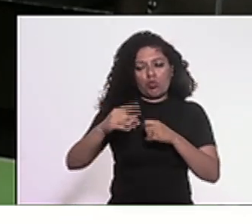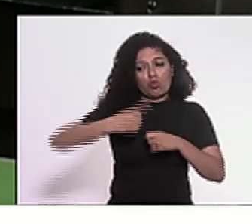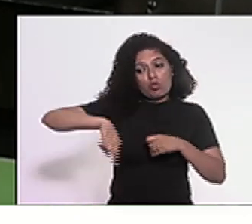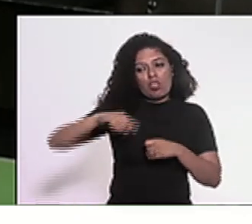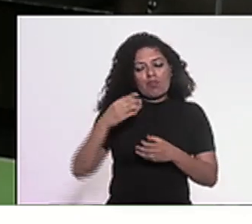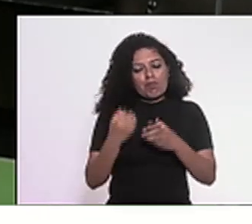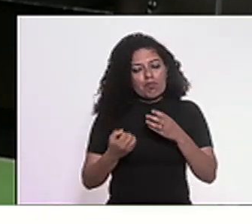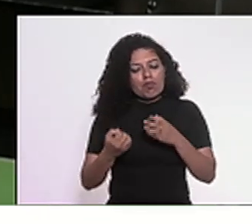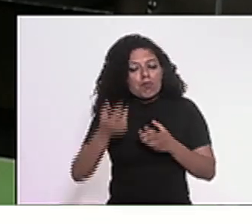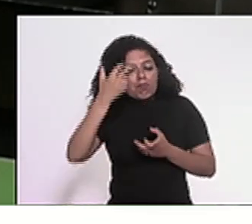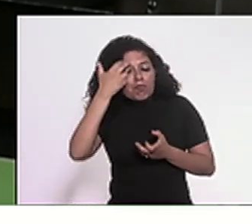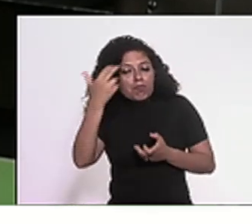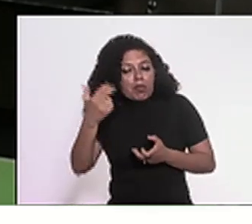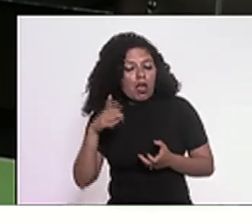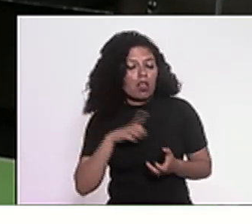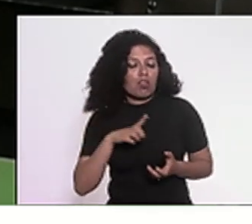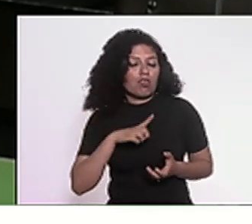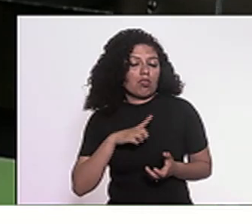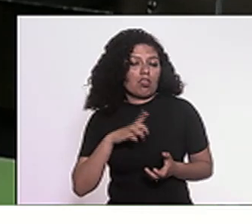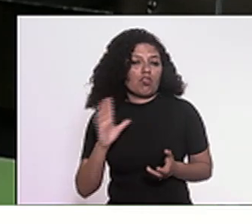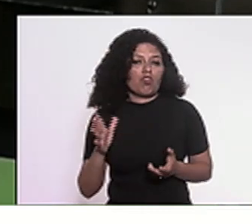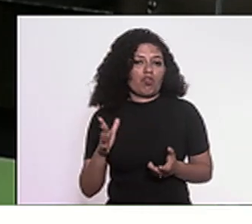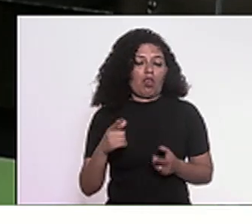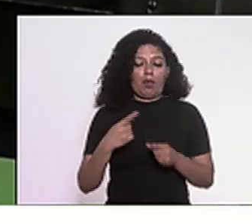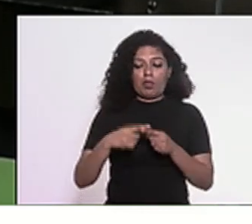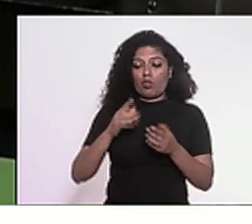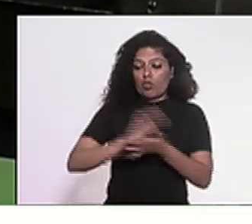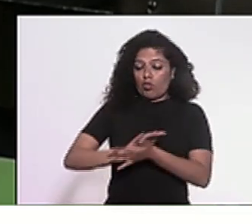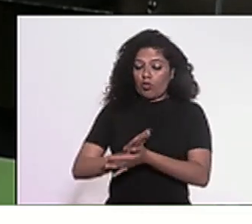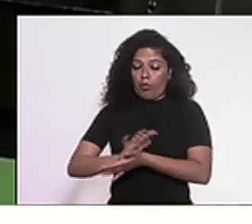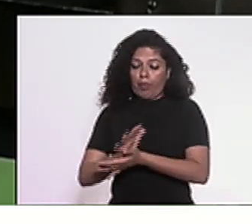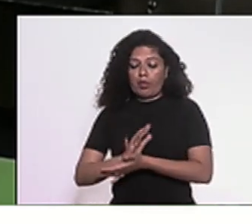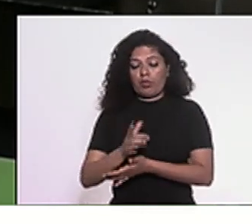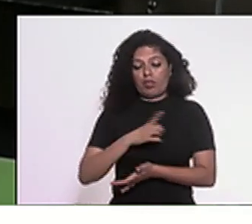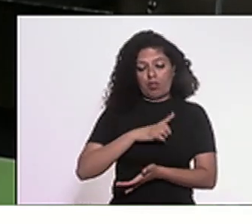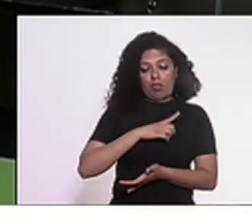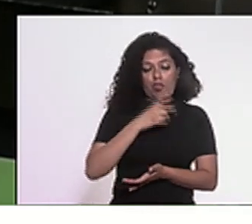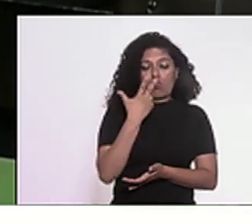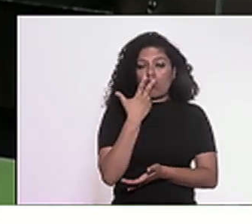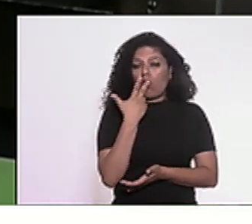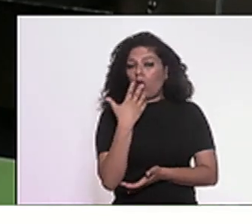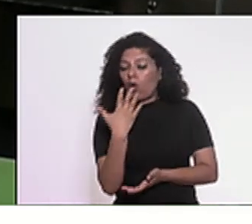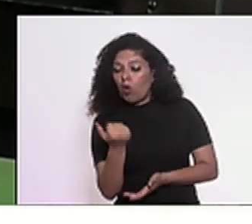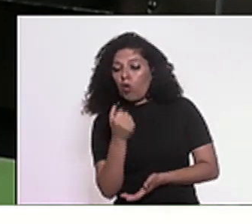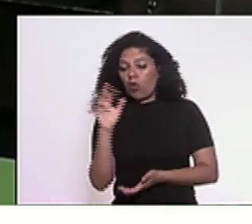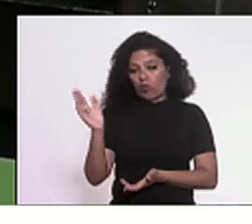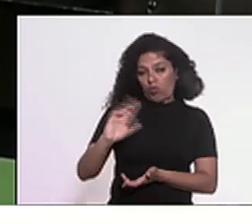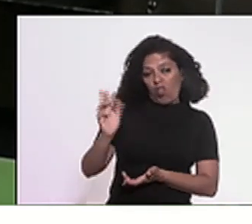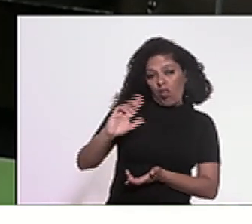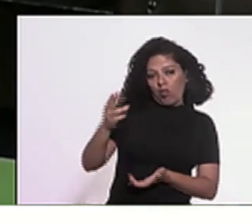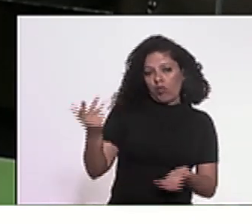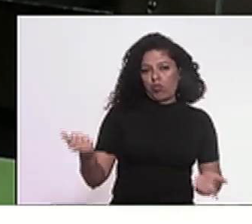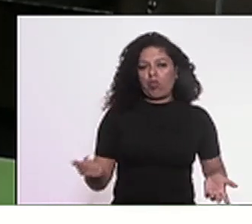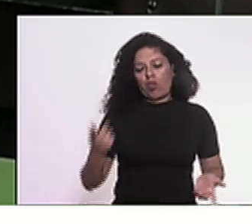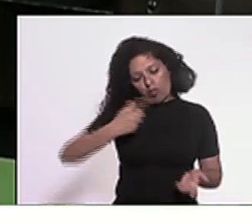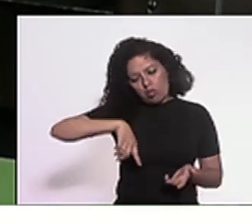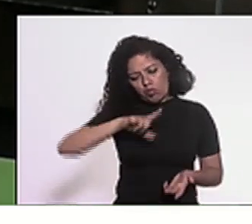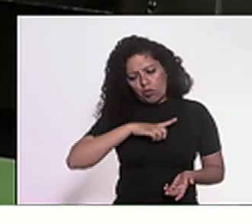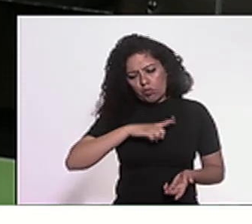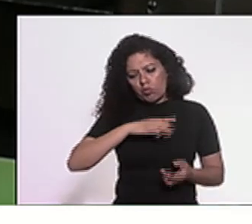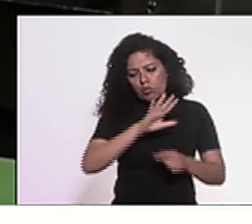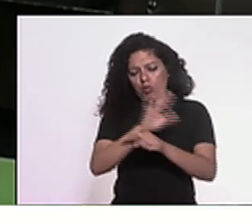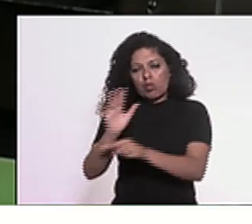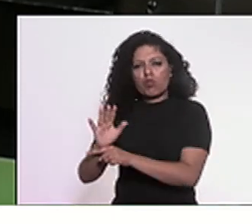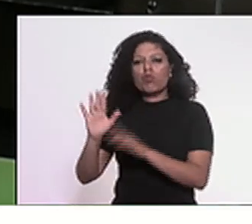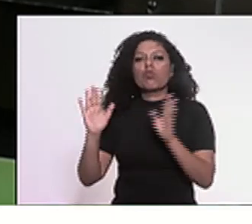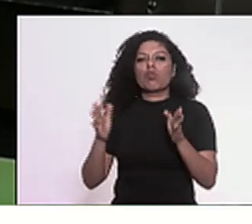como dos idosos e das pessoas que sofrem preconceito de raça, preconceito de religião. Então, quando eu falei